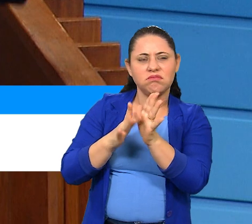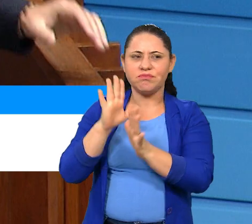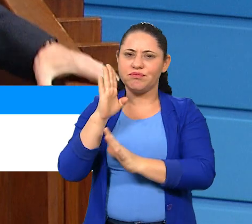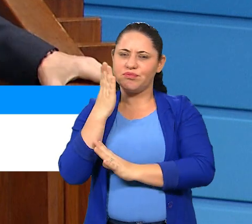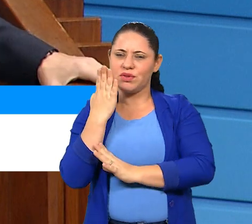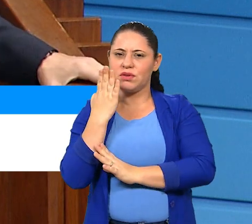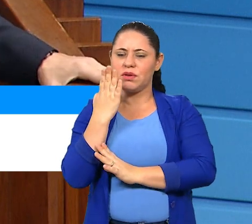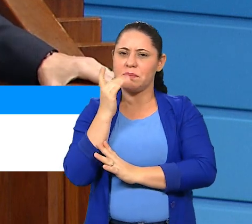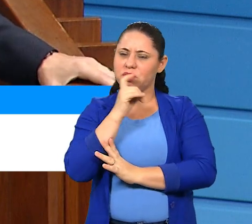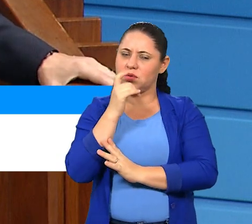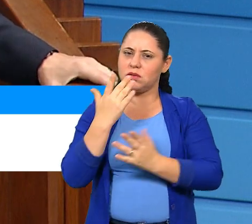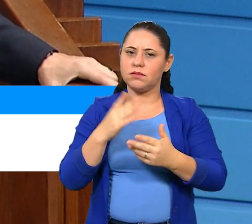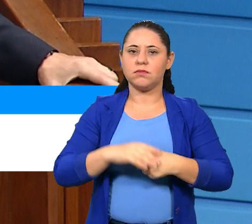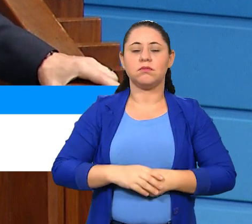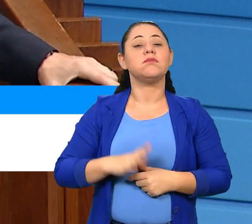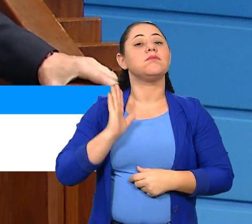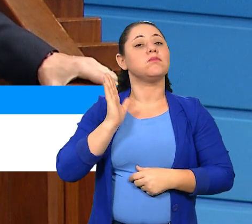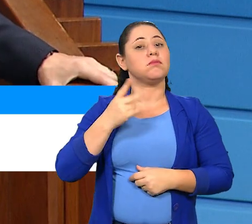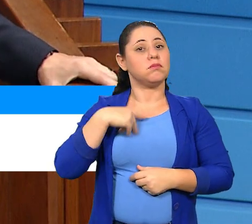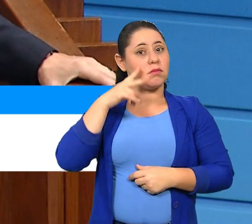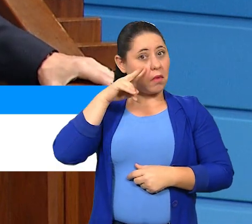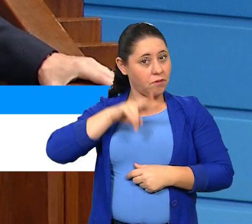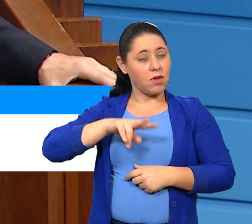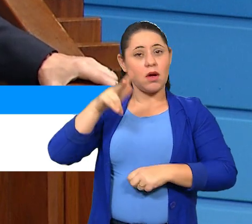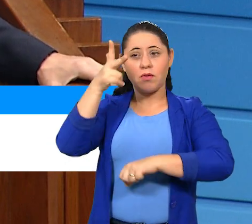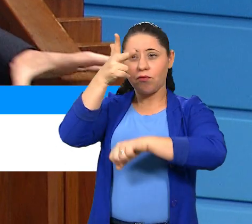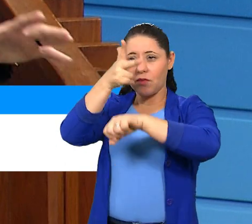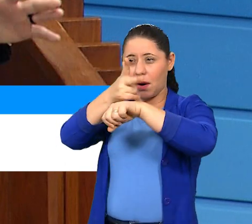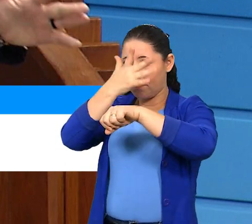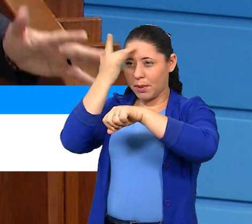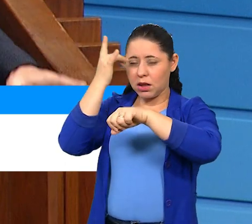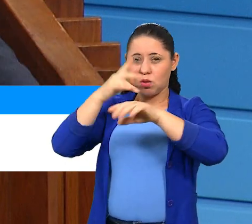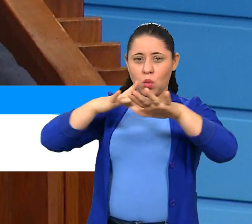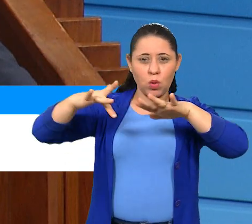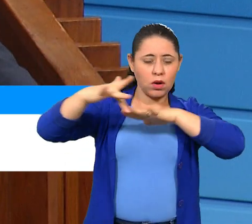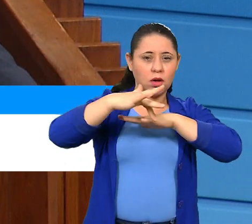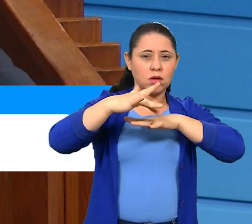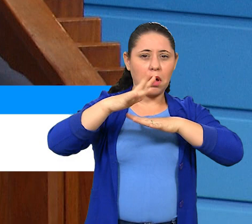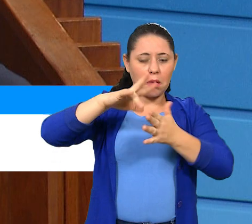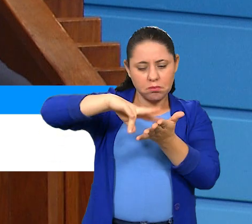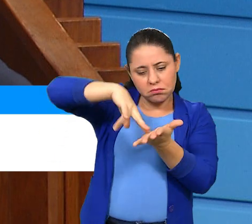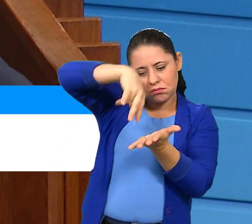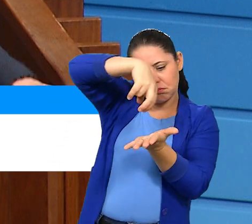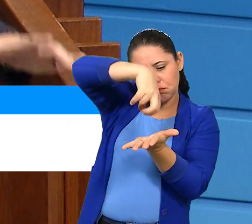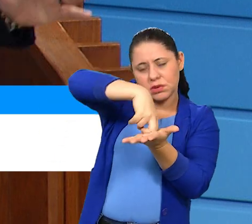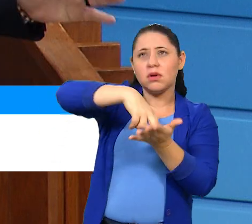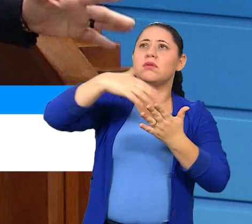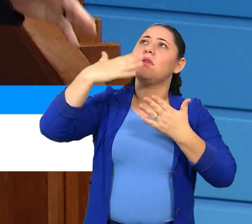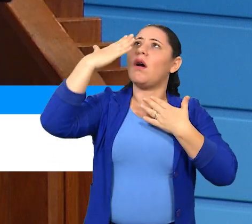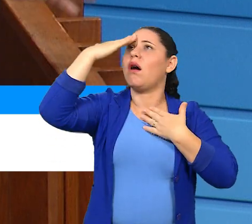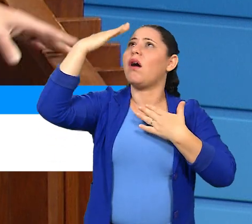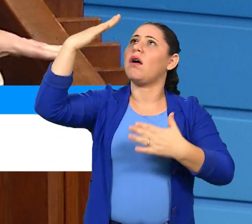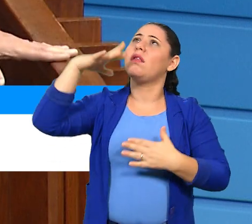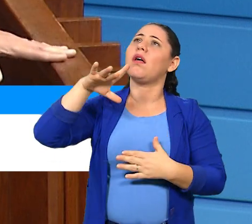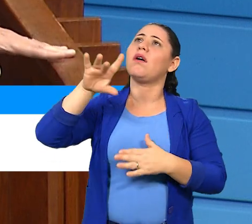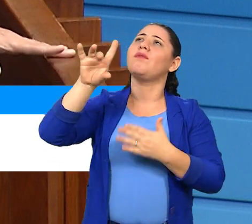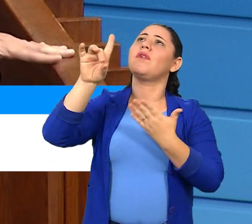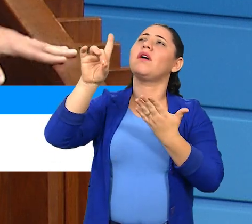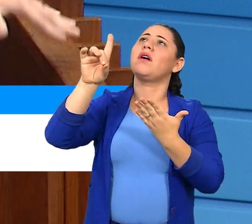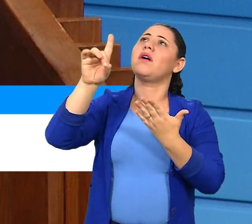acontecer aquilo eu já vi vídeo nas redes sociais as pessoas por exemplo